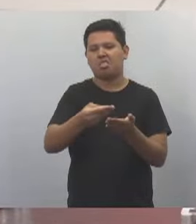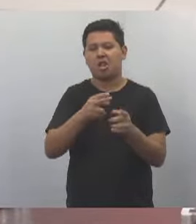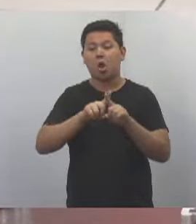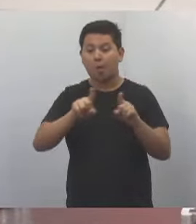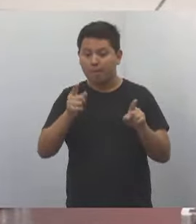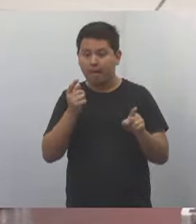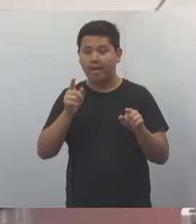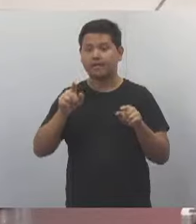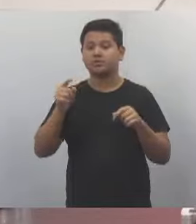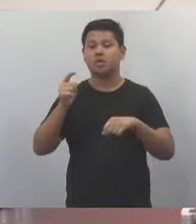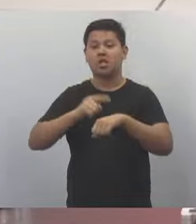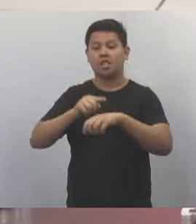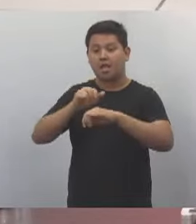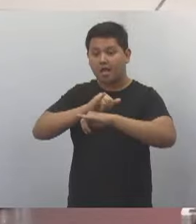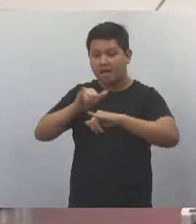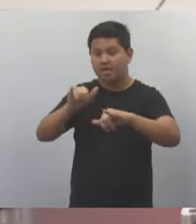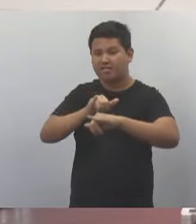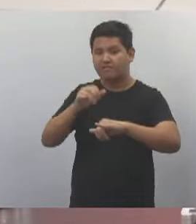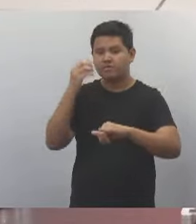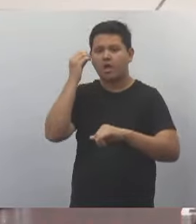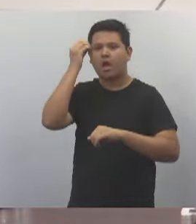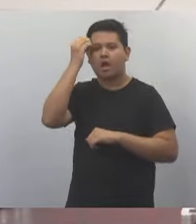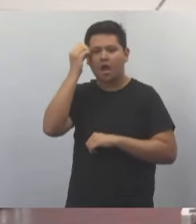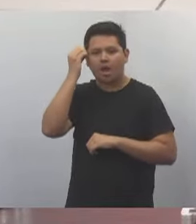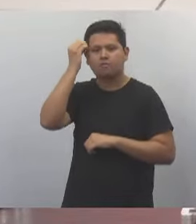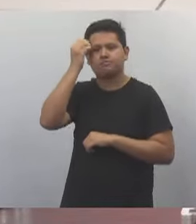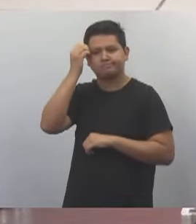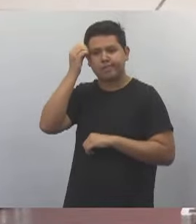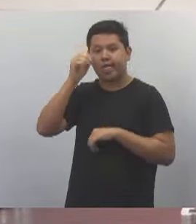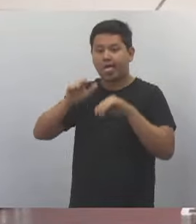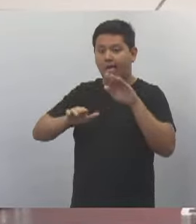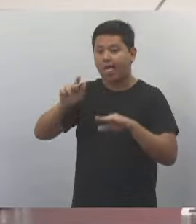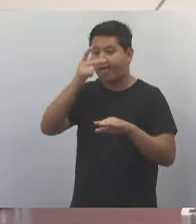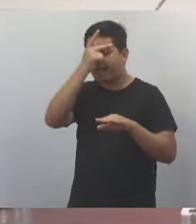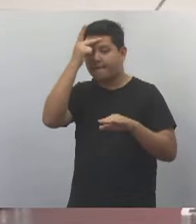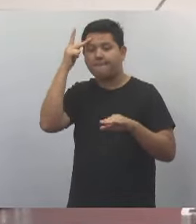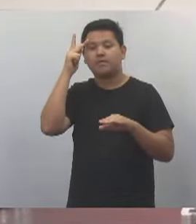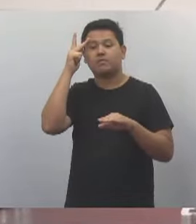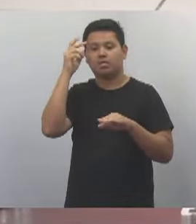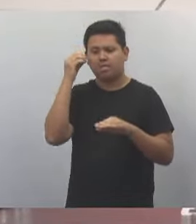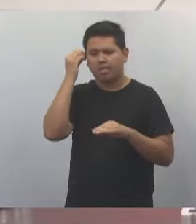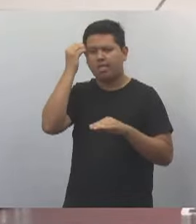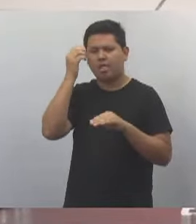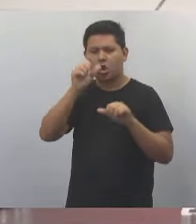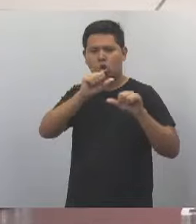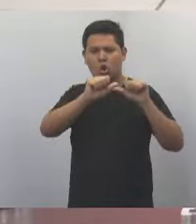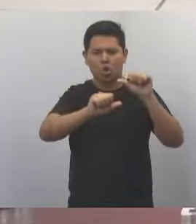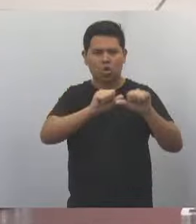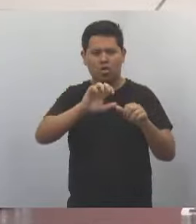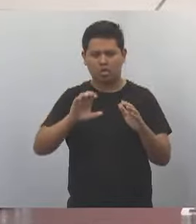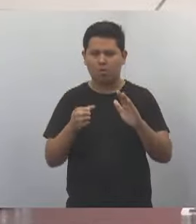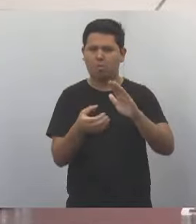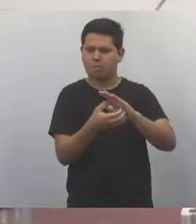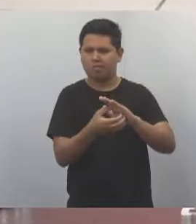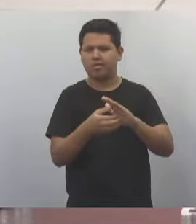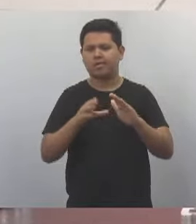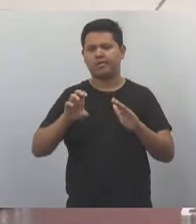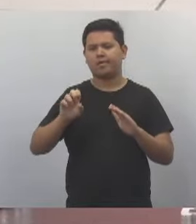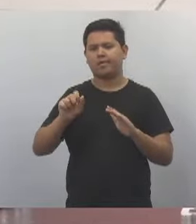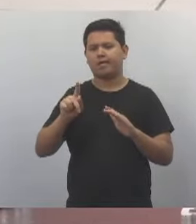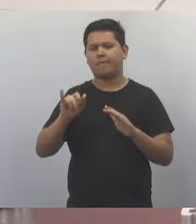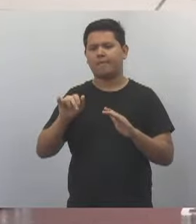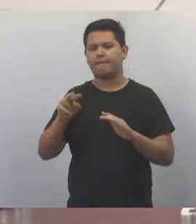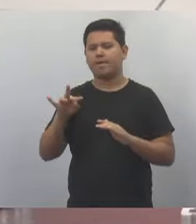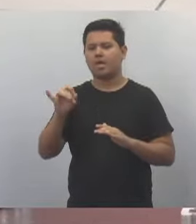de passar a visão para aqueles que às vezes no calor da emoção vai lá e modifica o seu escapamento, eu acho que é mais